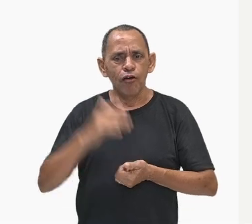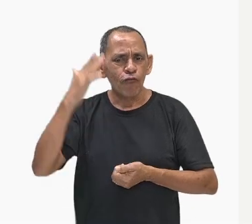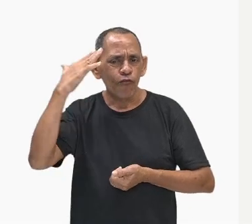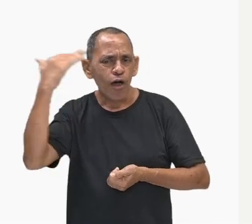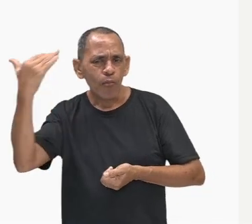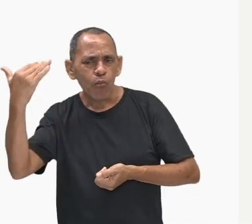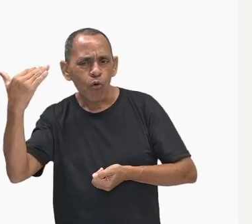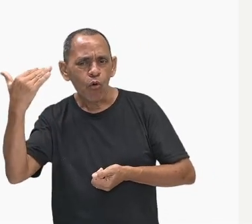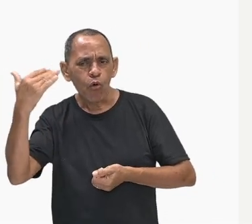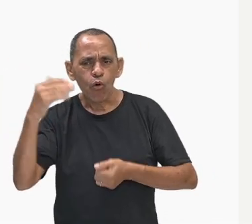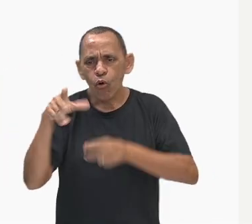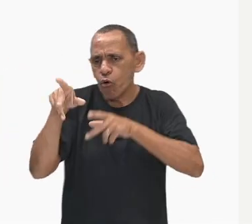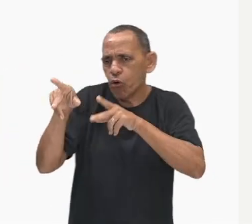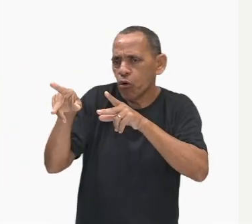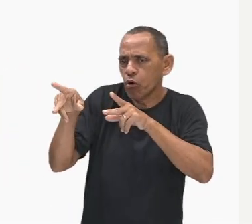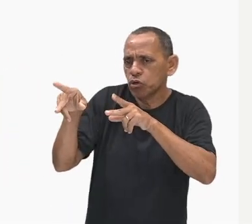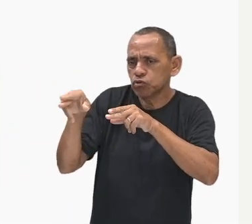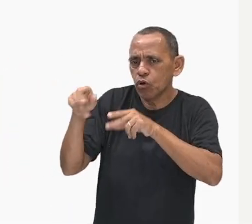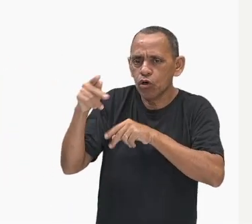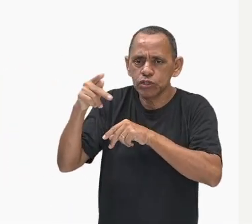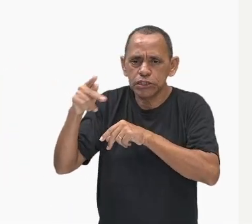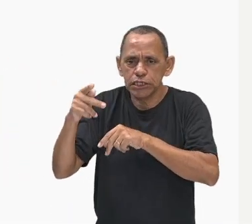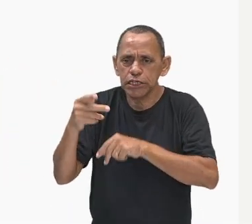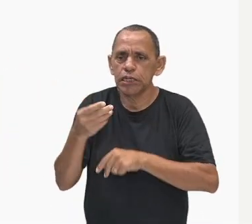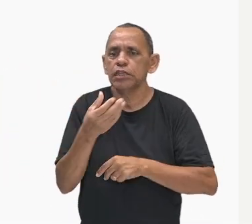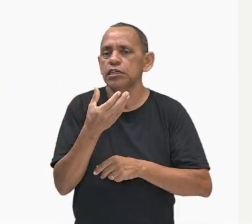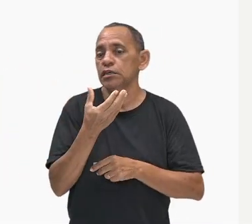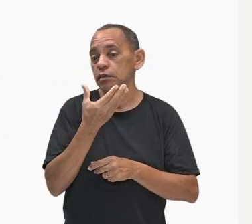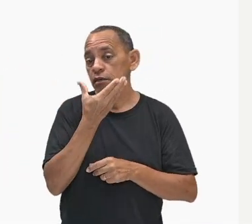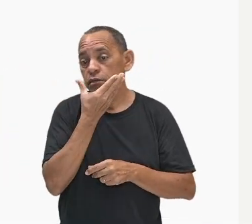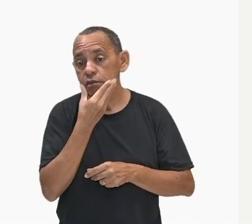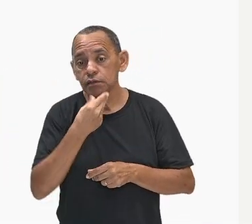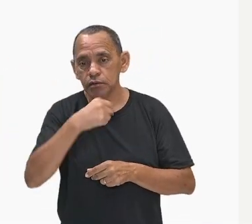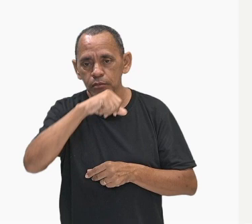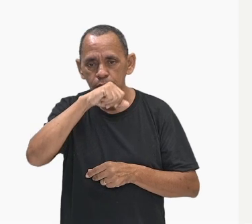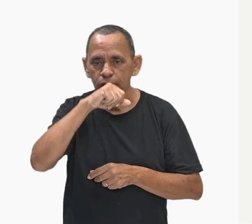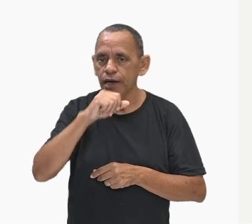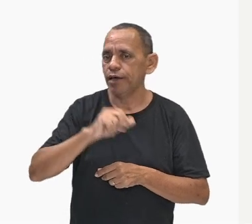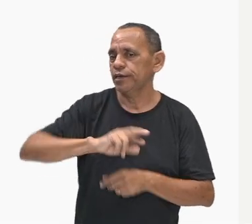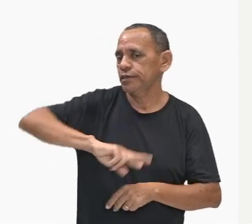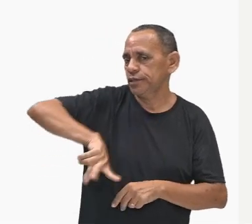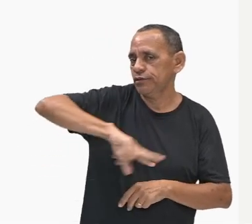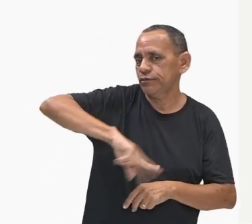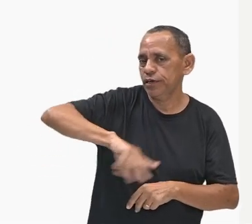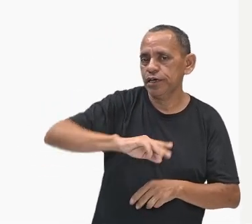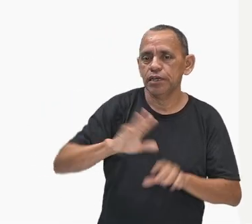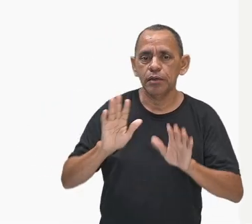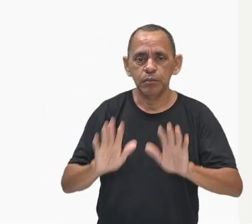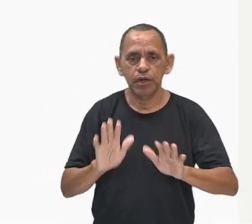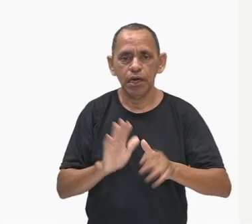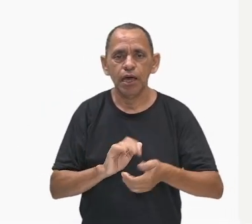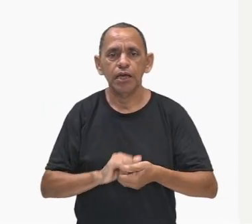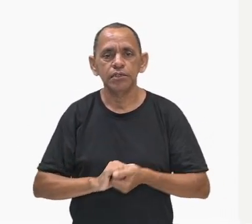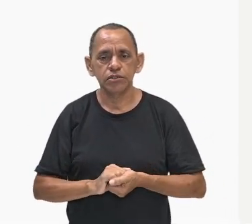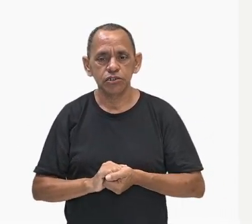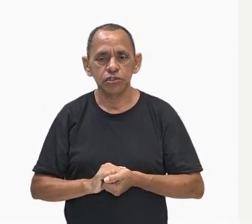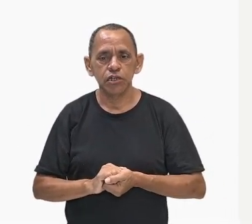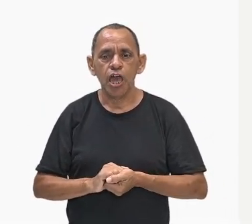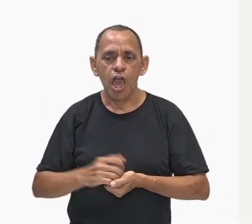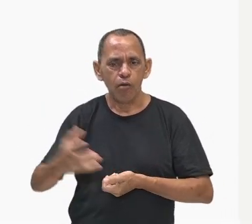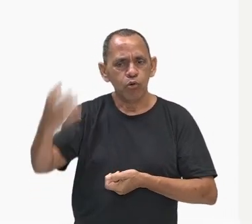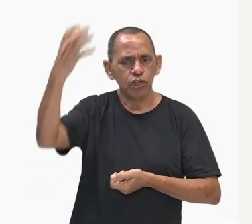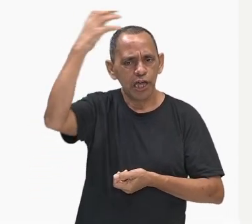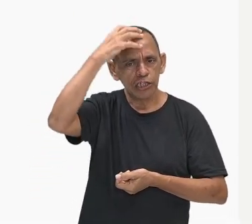Cromwell não consegue governar e a própria burguesia pede a volta da monarquia. Em 1660, seu